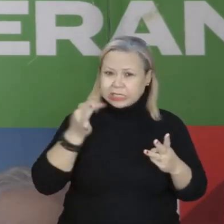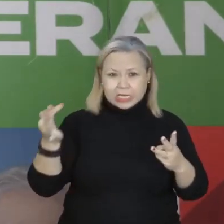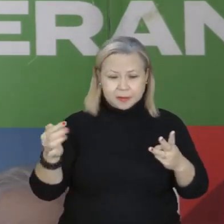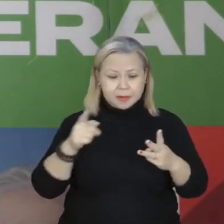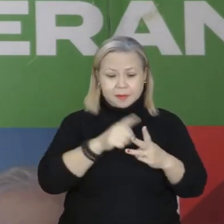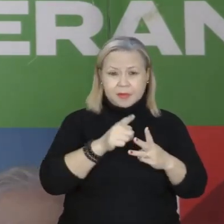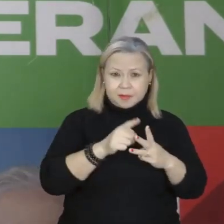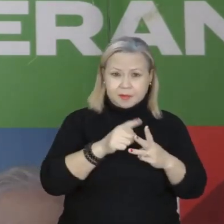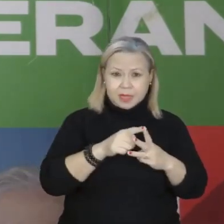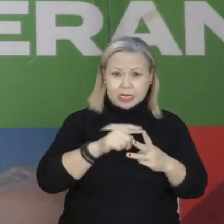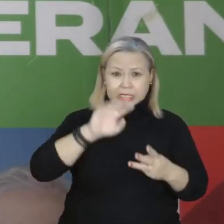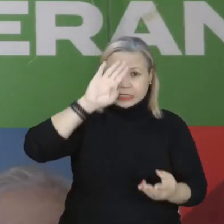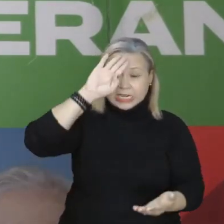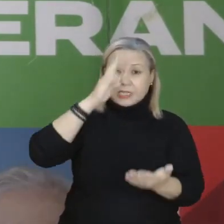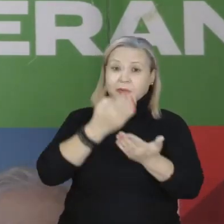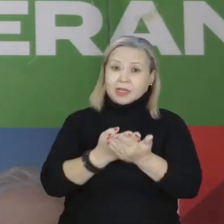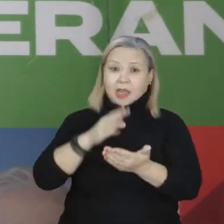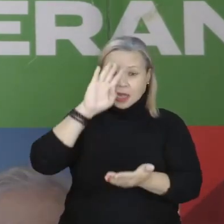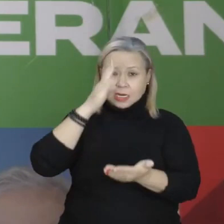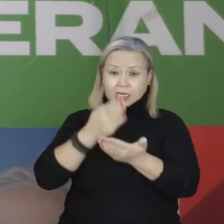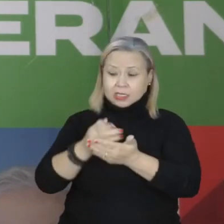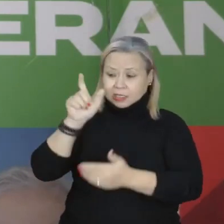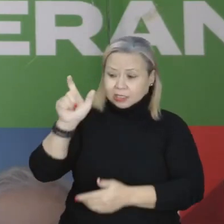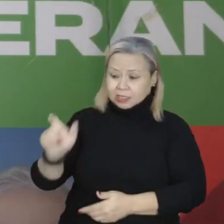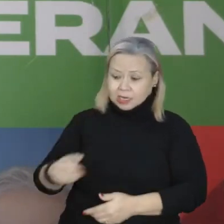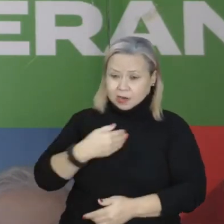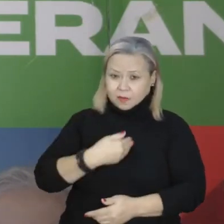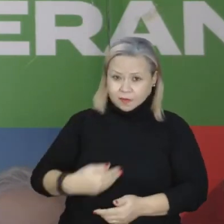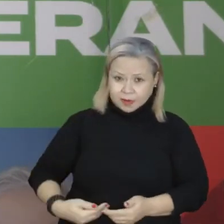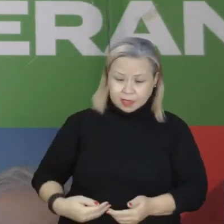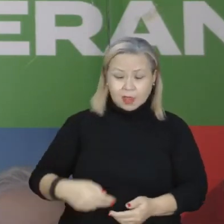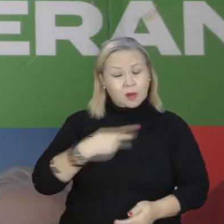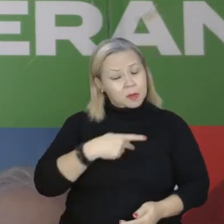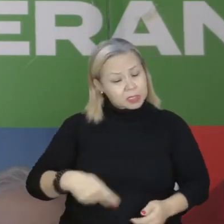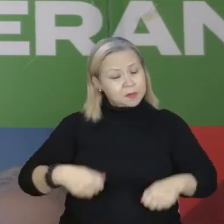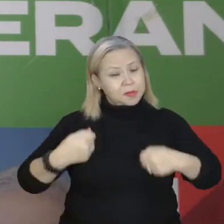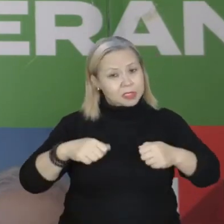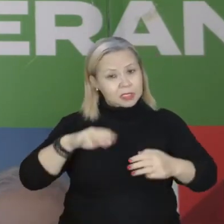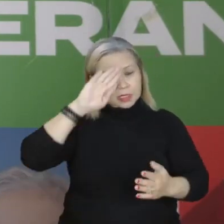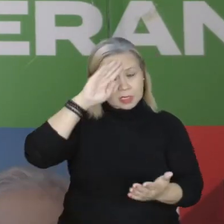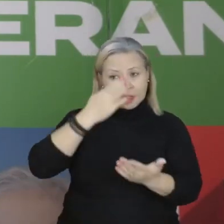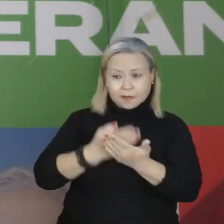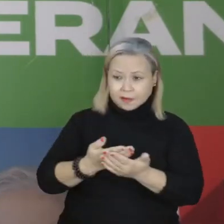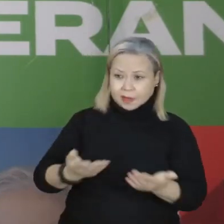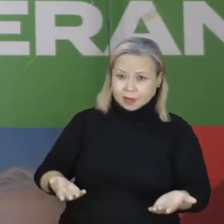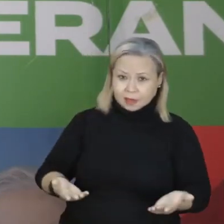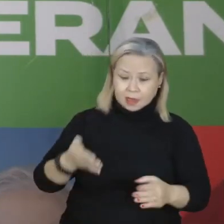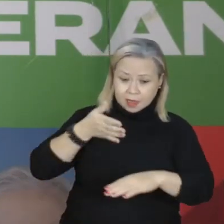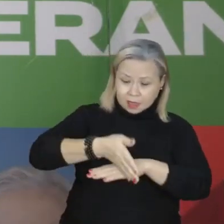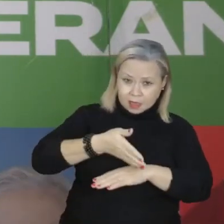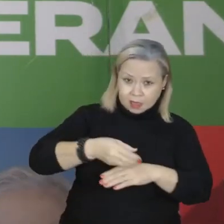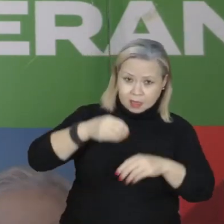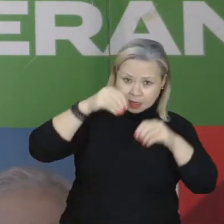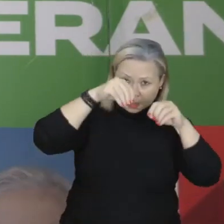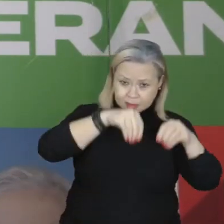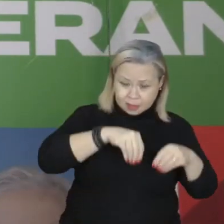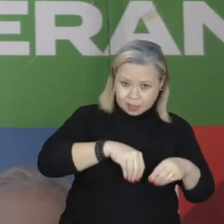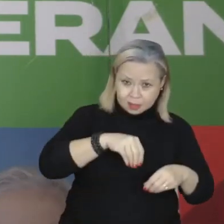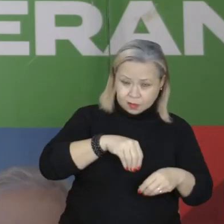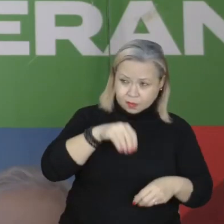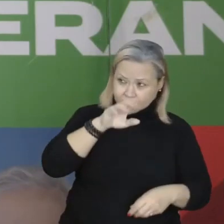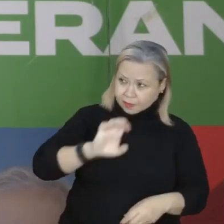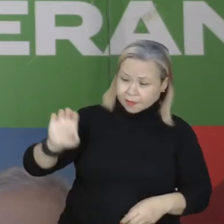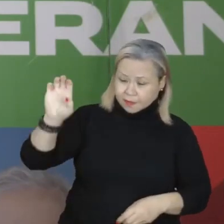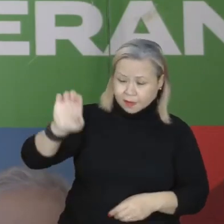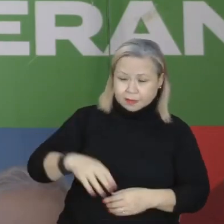palavra, credibilidade. O presidente da República tem credibilidade interna e externa. Segundo,